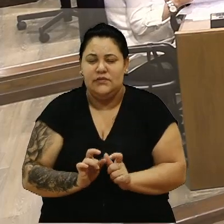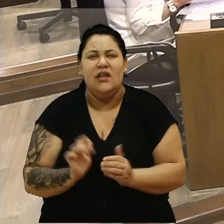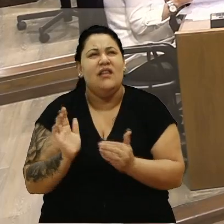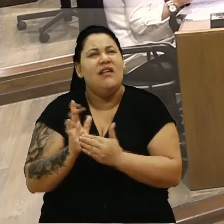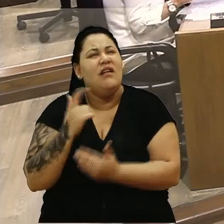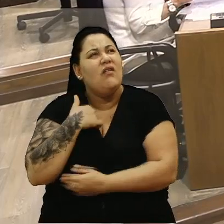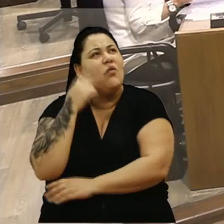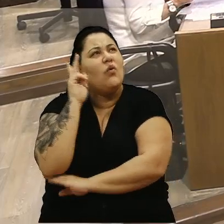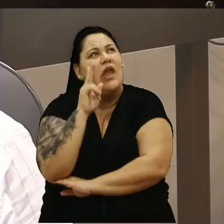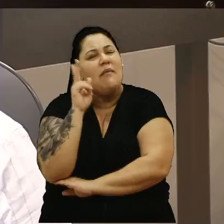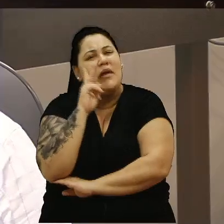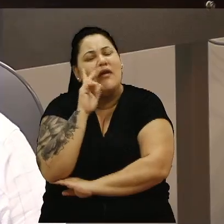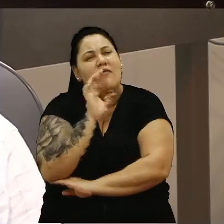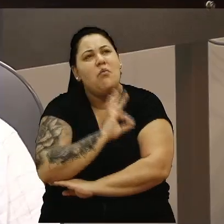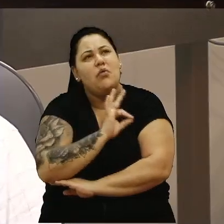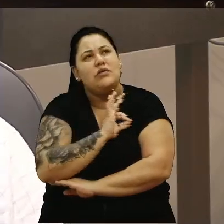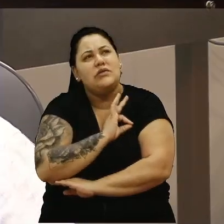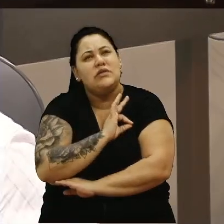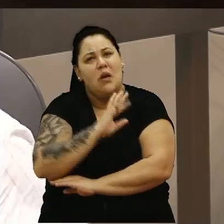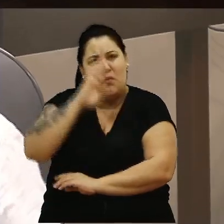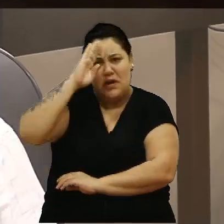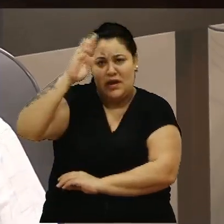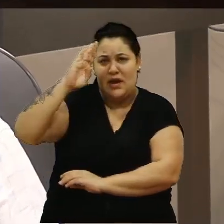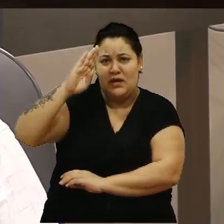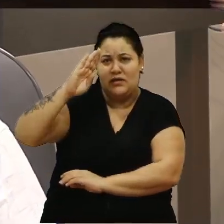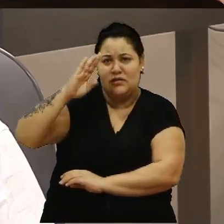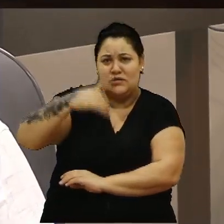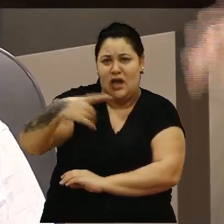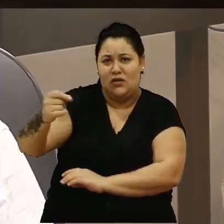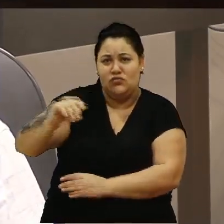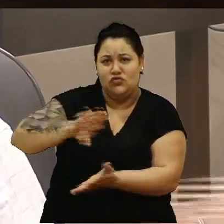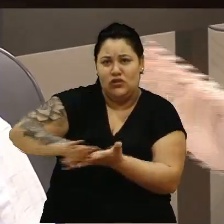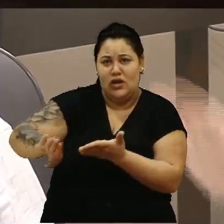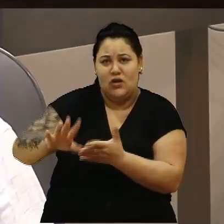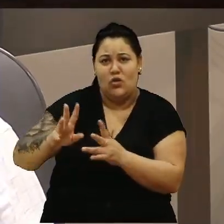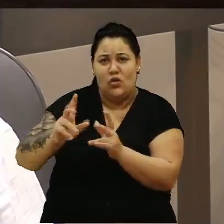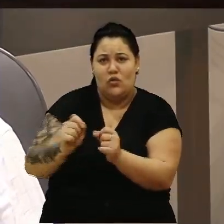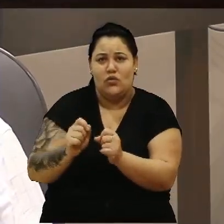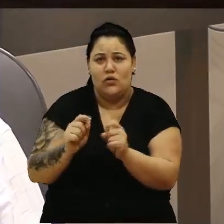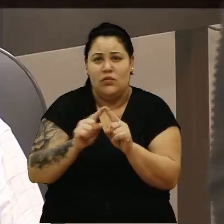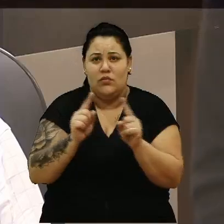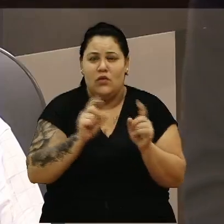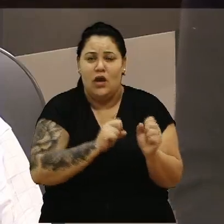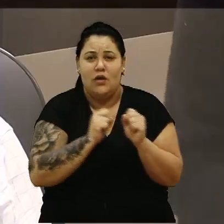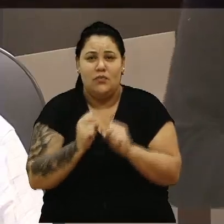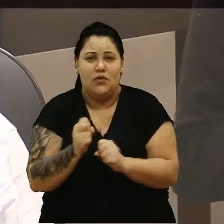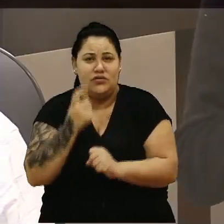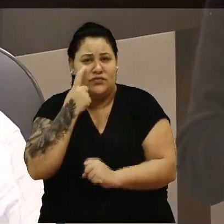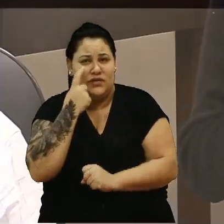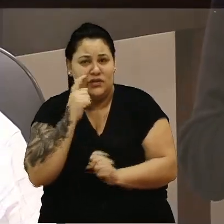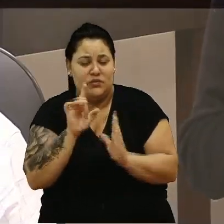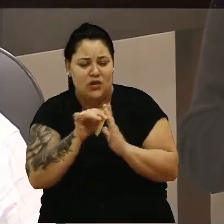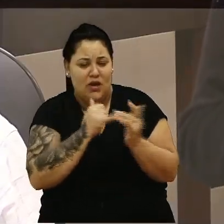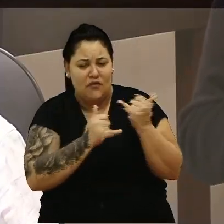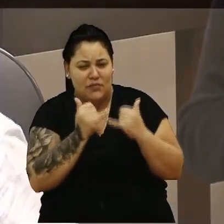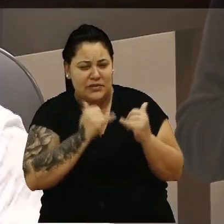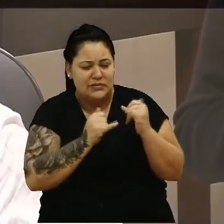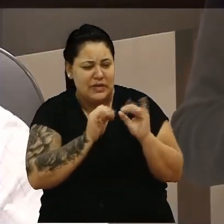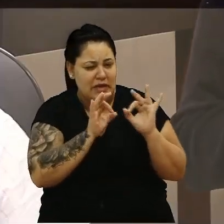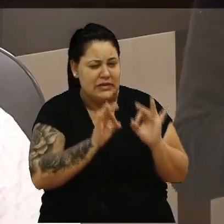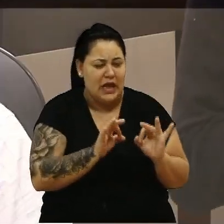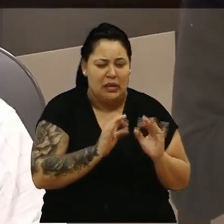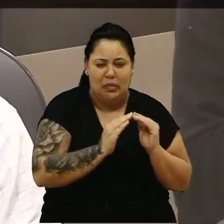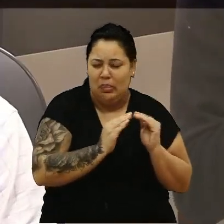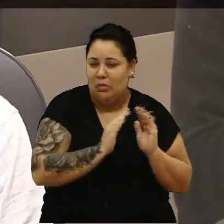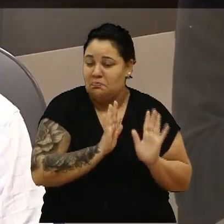policiais militares já tinham saído, tá? Tinham tirado todos, tá? Pelo que eu lembro, mas pode ser que depois dá para corrigir, ver essa informação, se procede. O que me